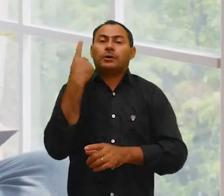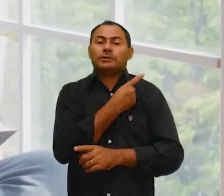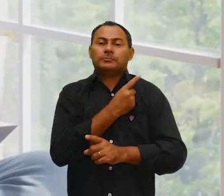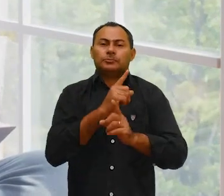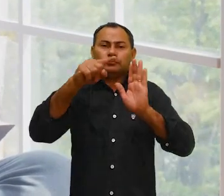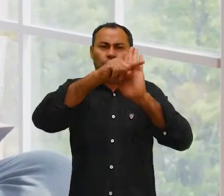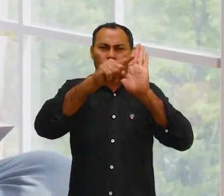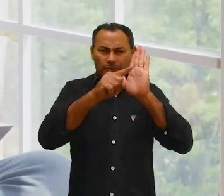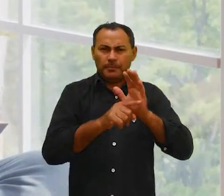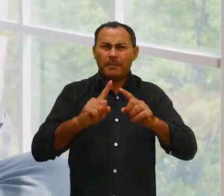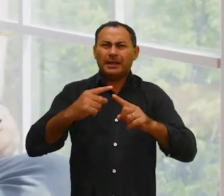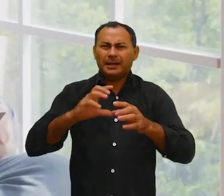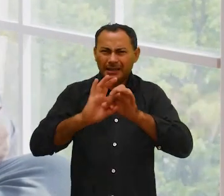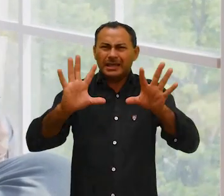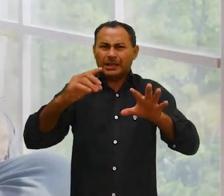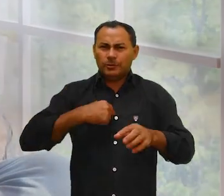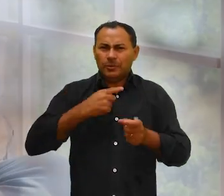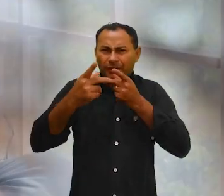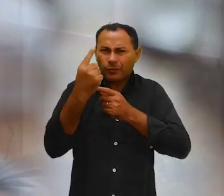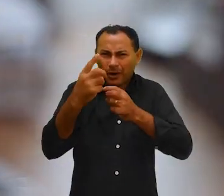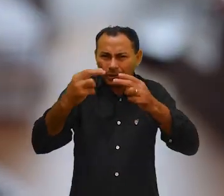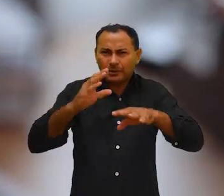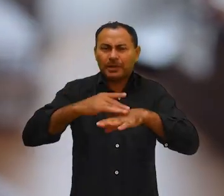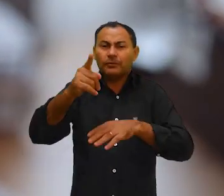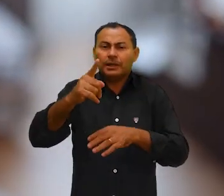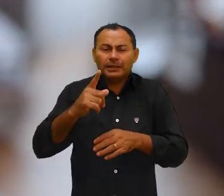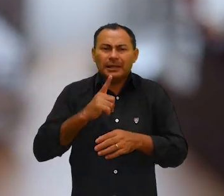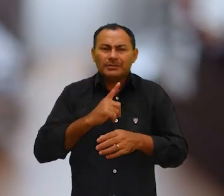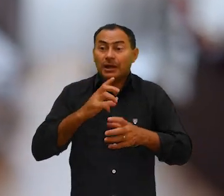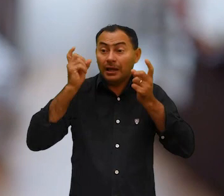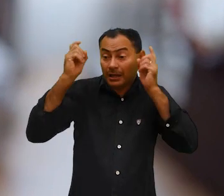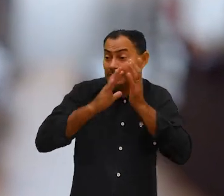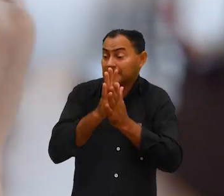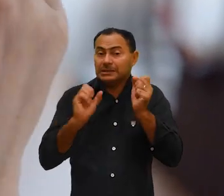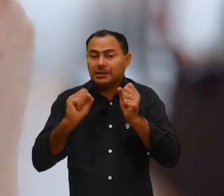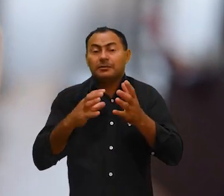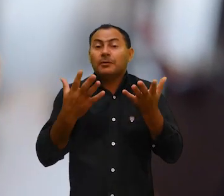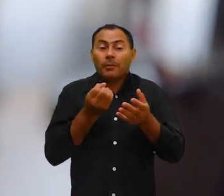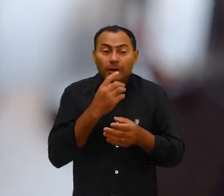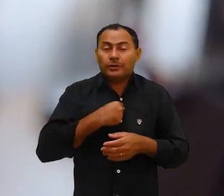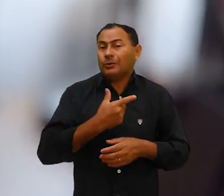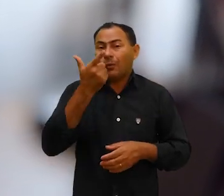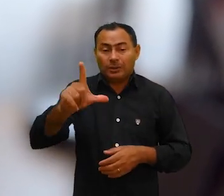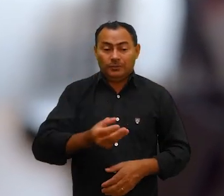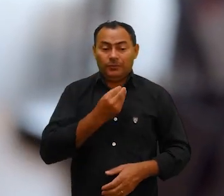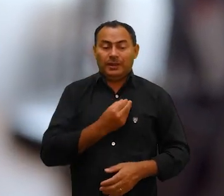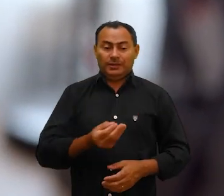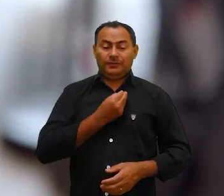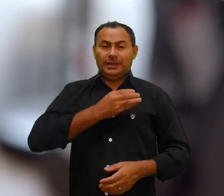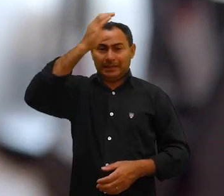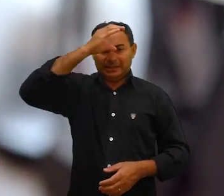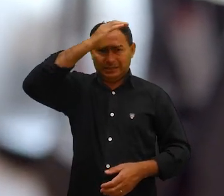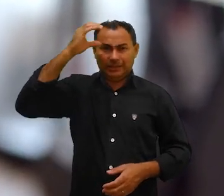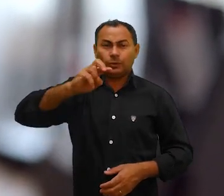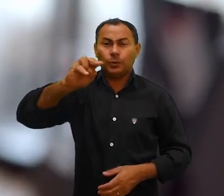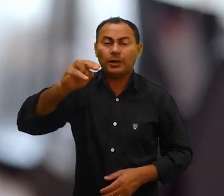programa. Mas deixa eu sublinhar uma coisa a mais aqui. Talvez você está até um pouco desesperado e dizendo, bom, mas eu não vou conseguir viver essa vida